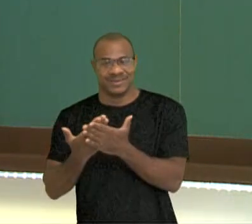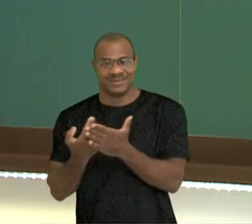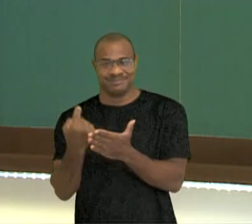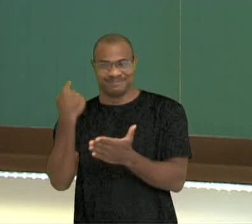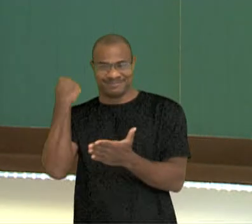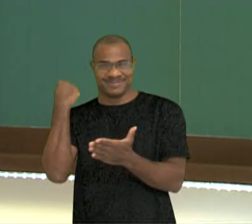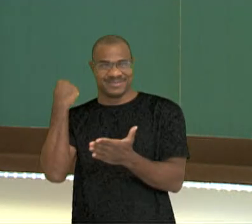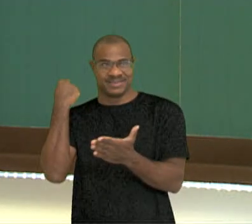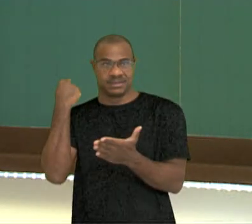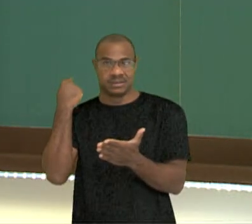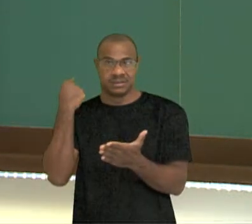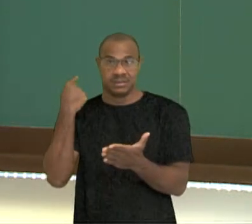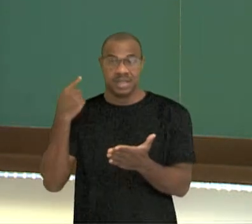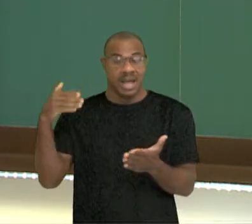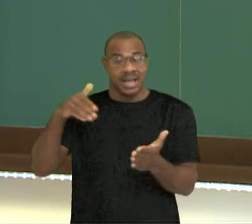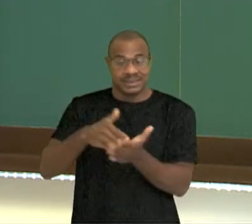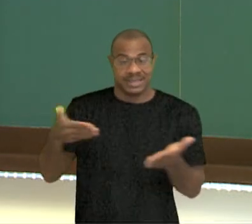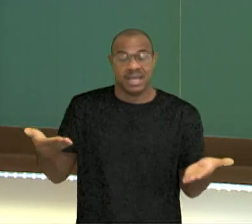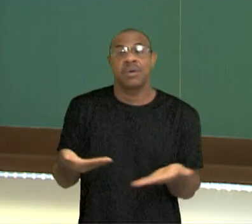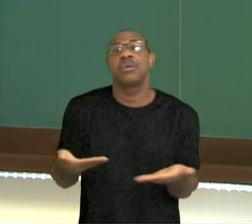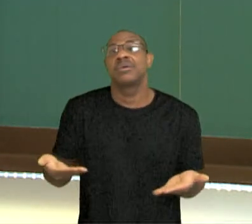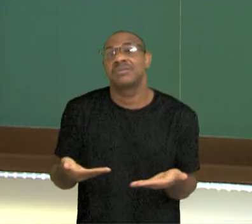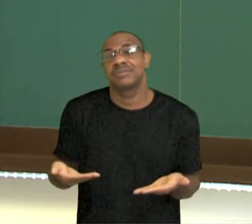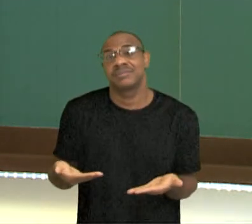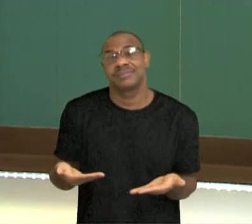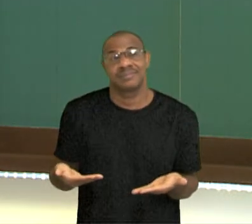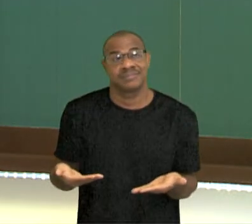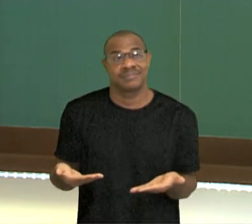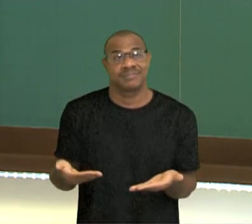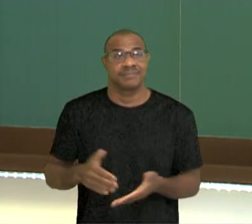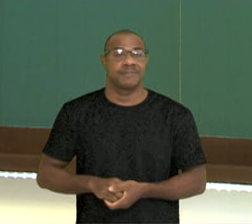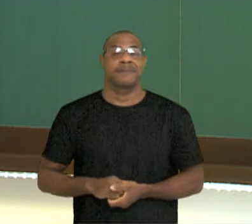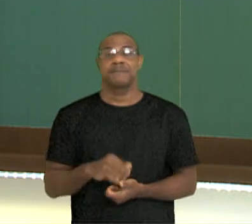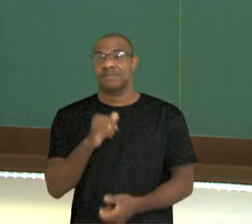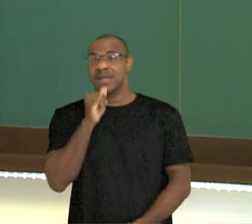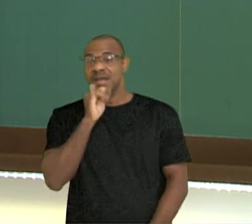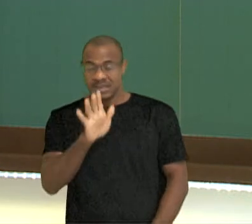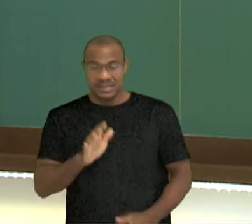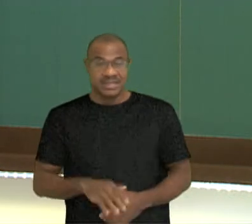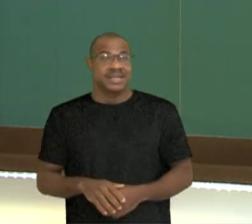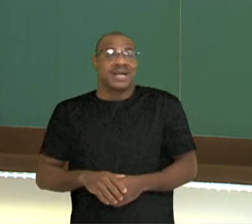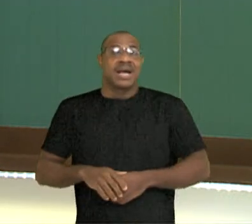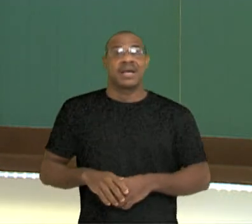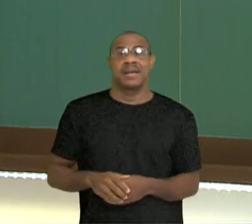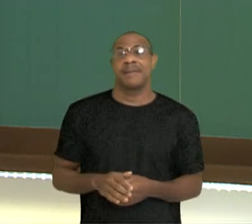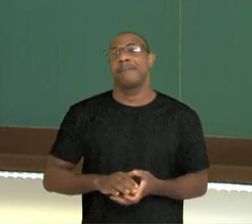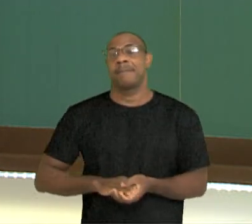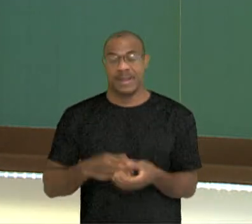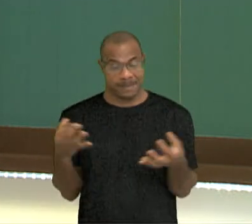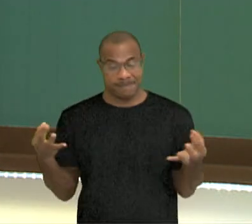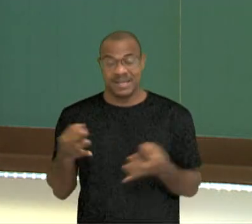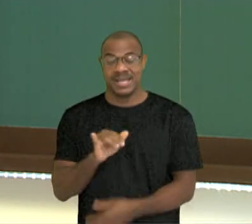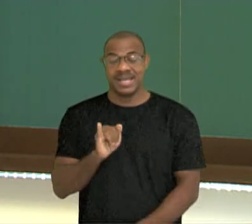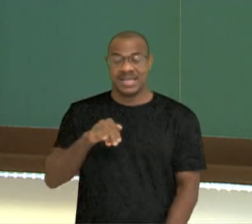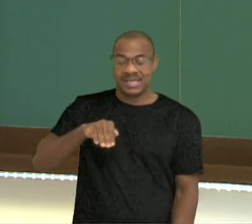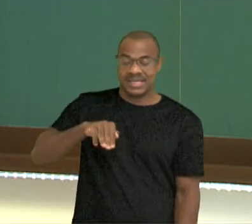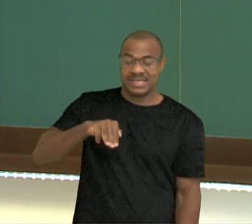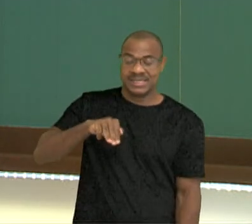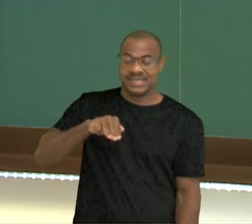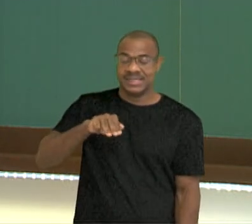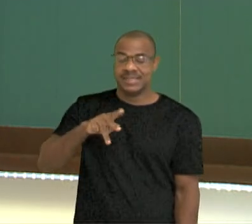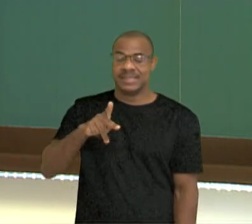nome, pretérito imperfeito. Agora, se eu vou fazer uma coisa antes de outra, eu